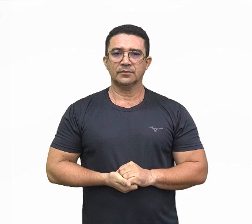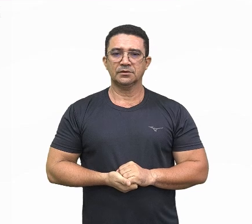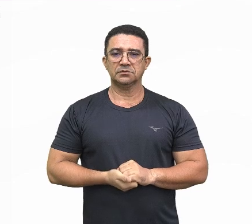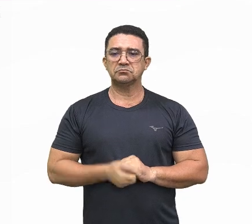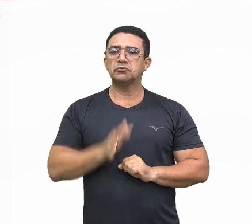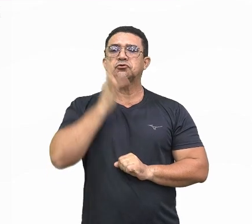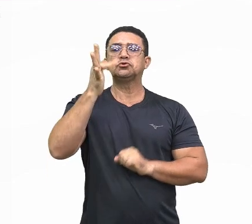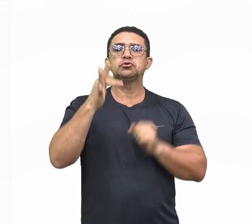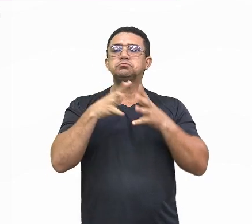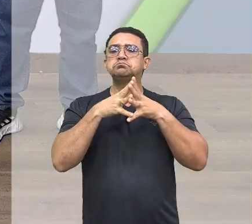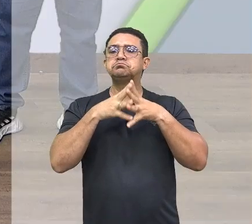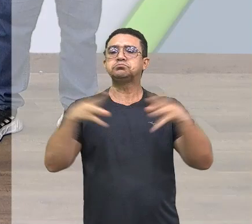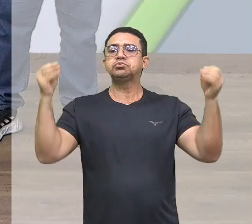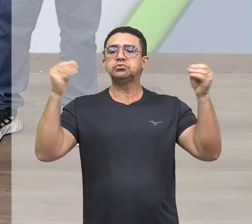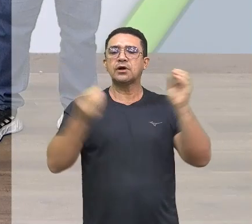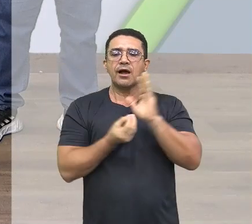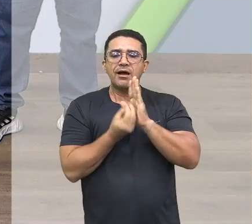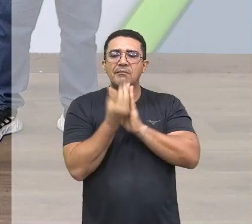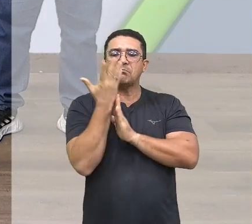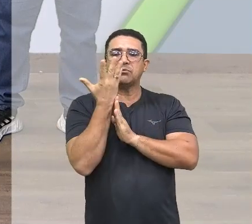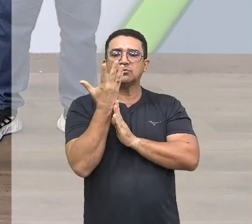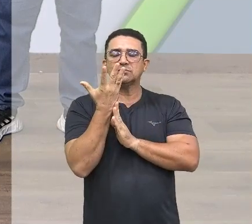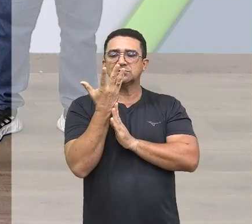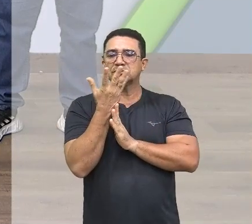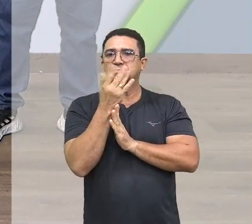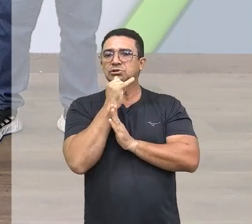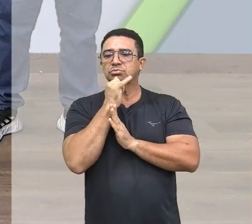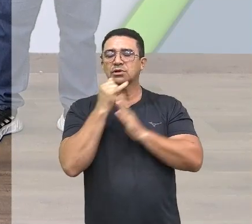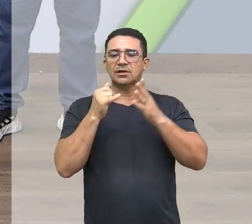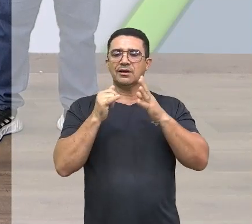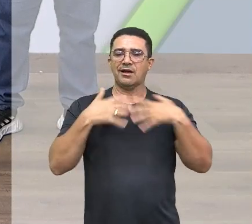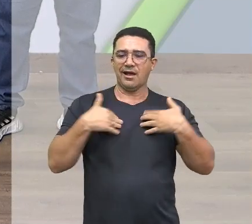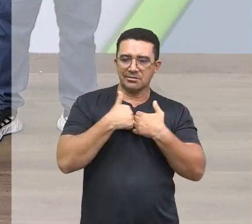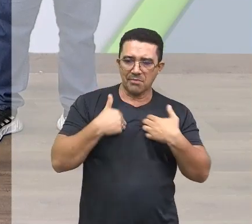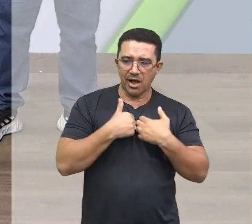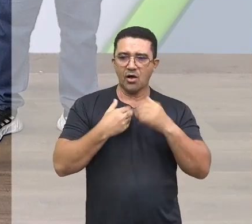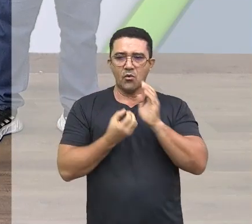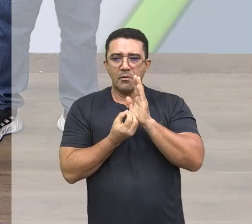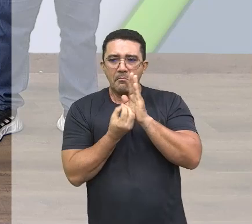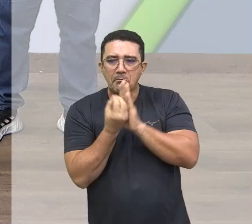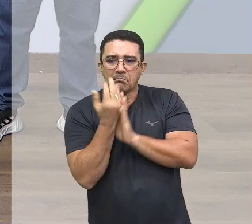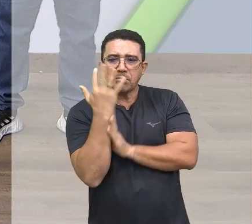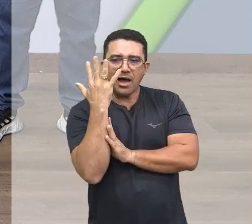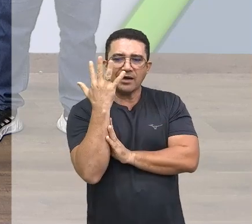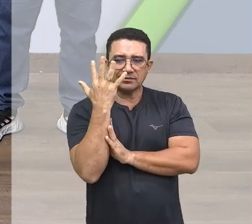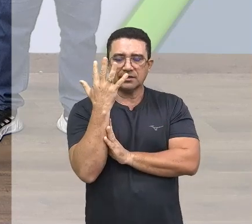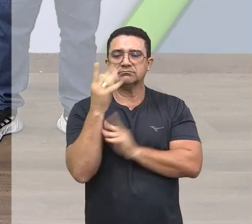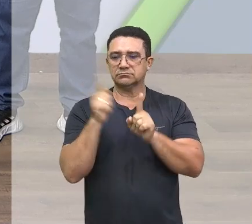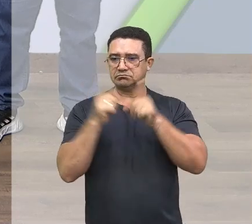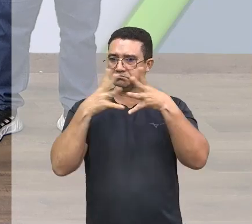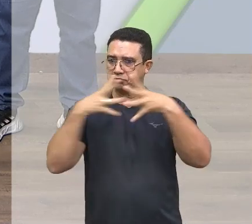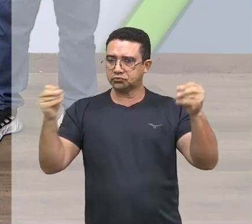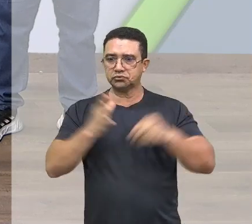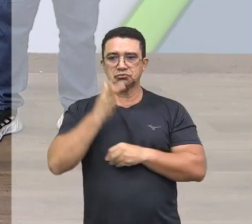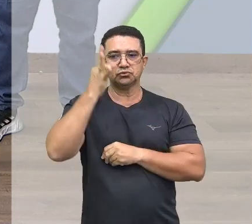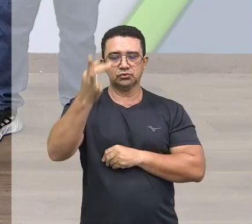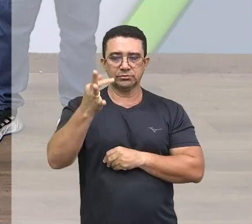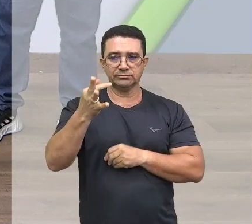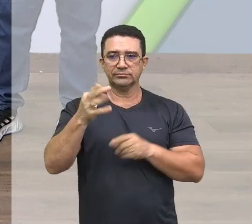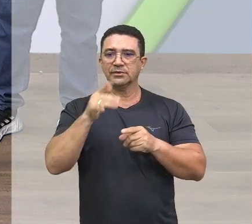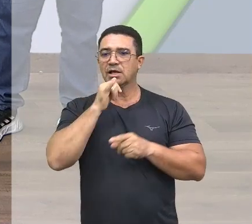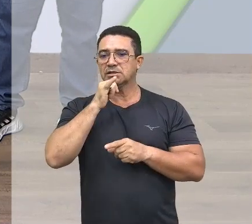extinção de espécies também preocupa, porque muda toda a dinâmica do ecossistema também. Então, ecossistemas, por